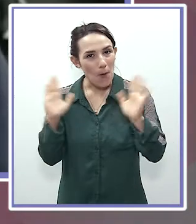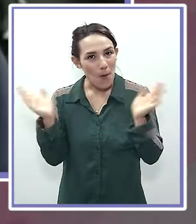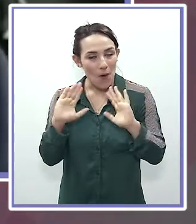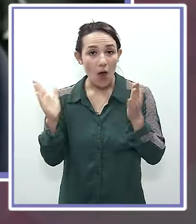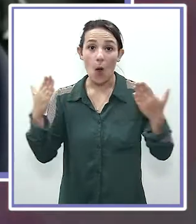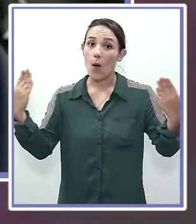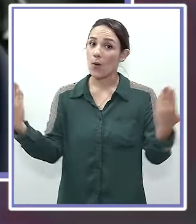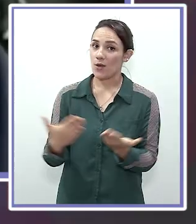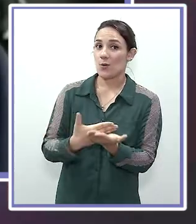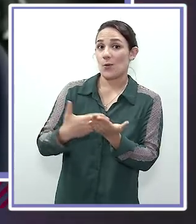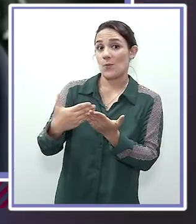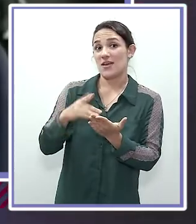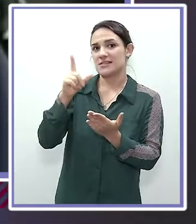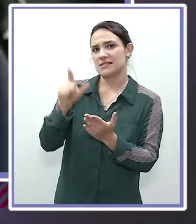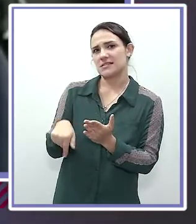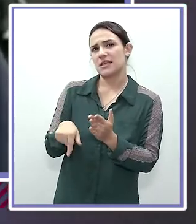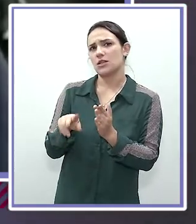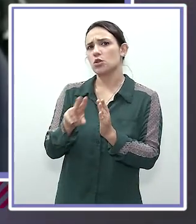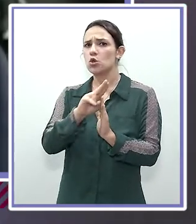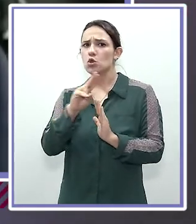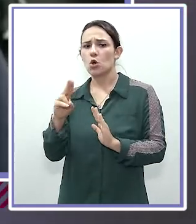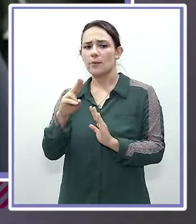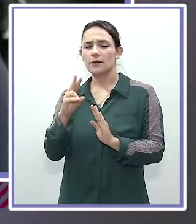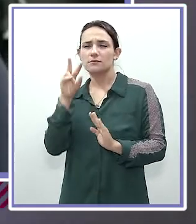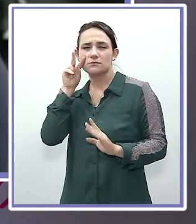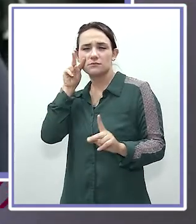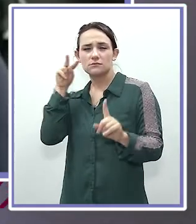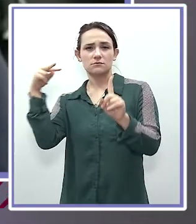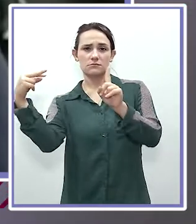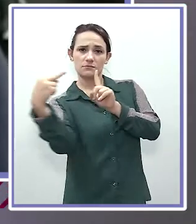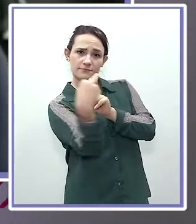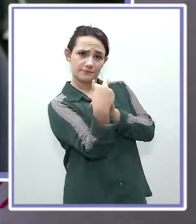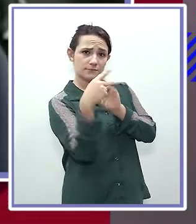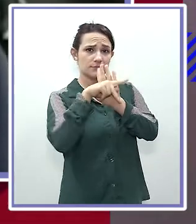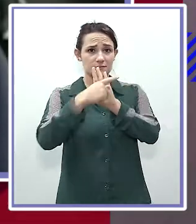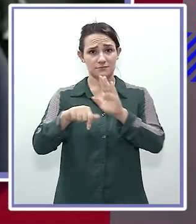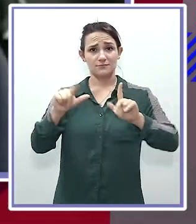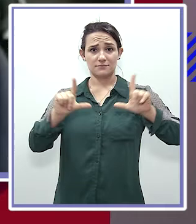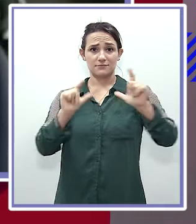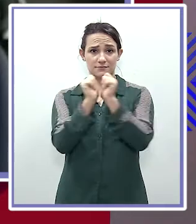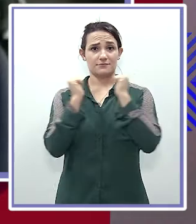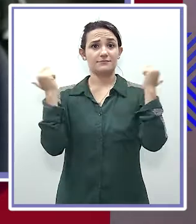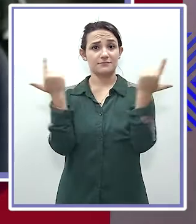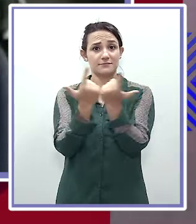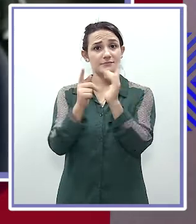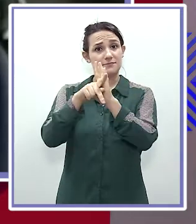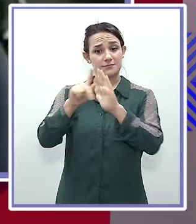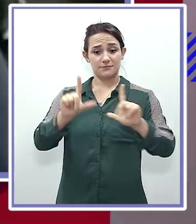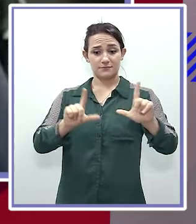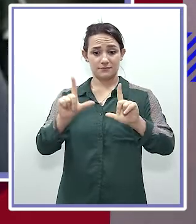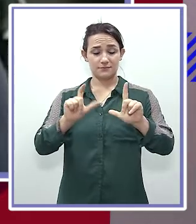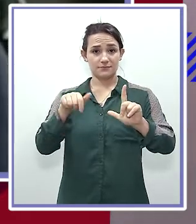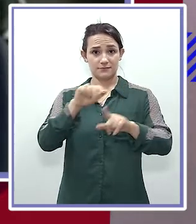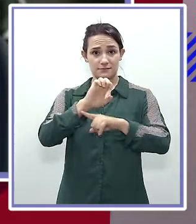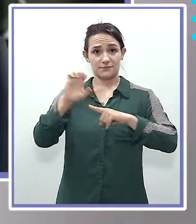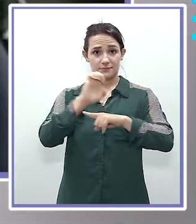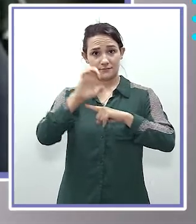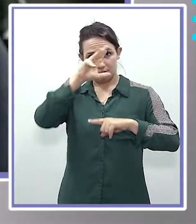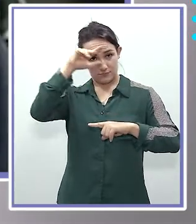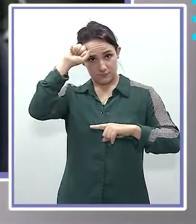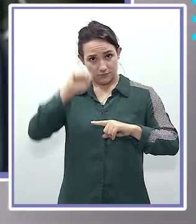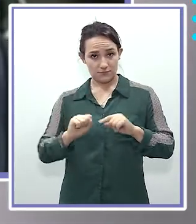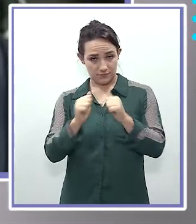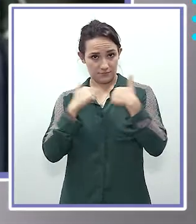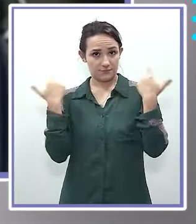Olá para todo mundo, mais um programa Perspectiva começando aqui na TV Alemes, a TV da Assembleia